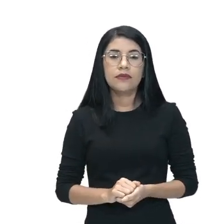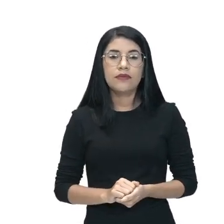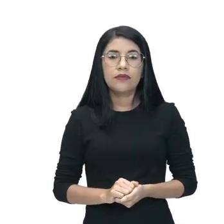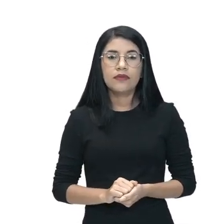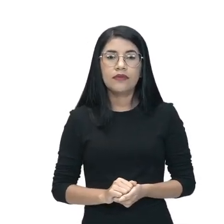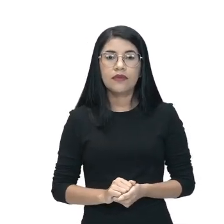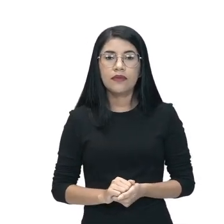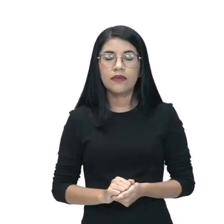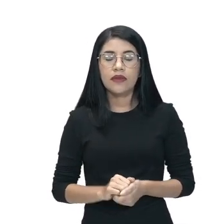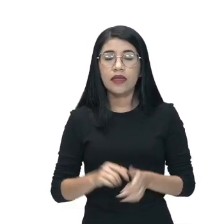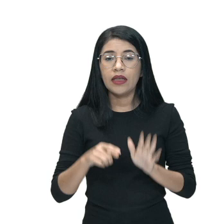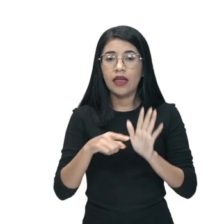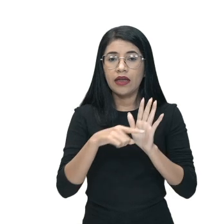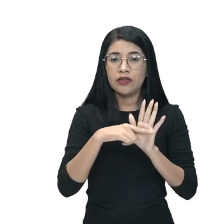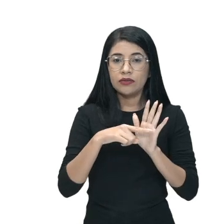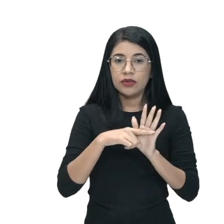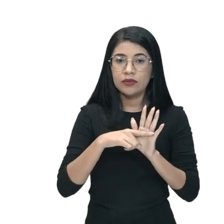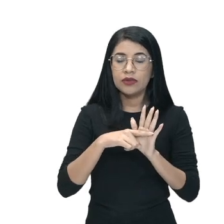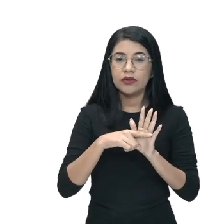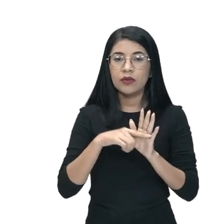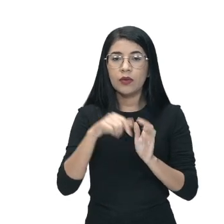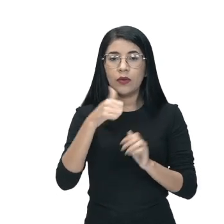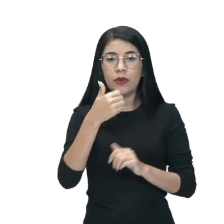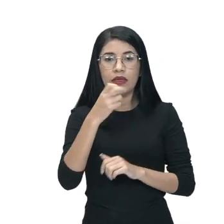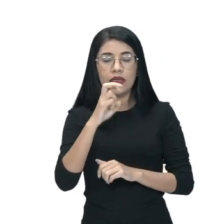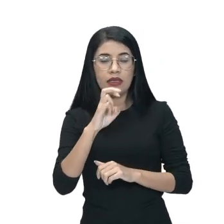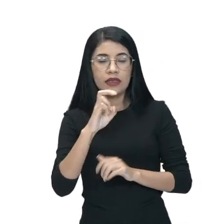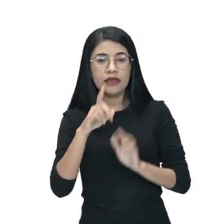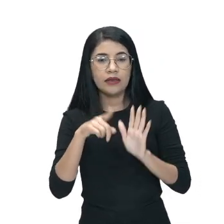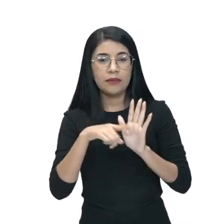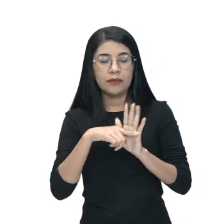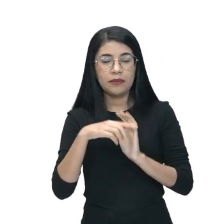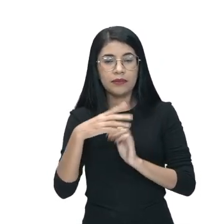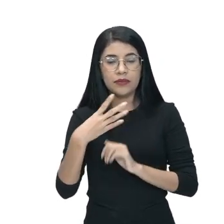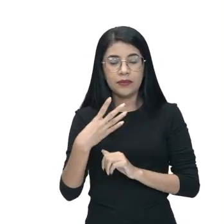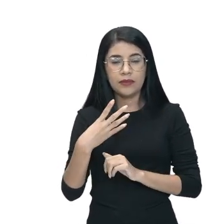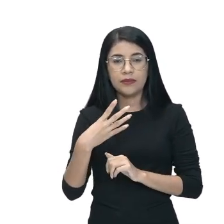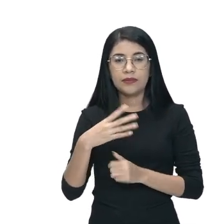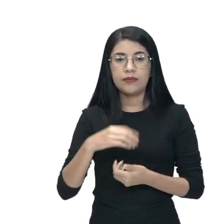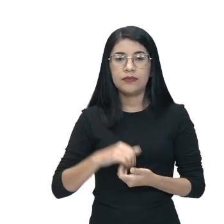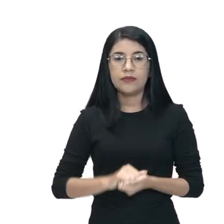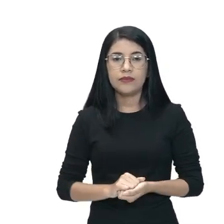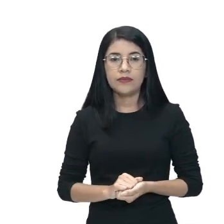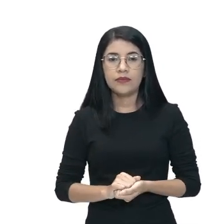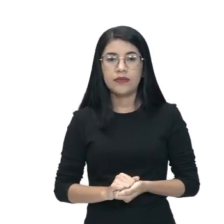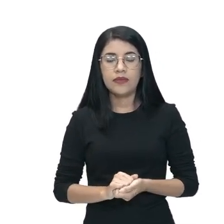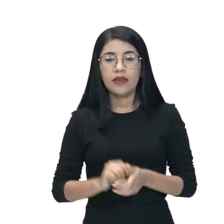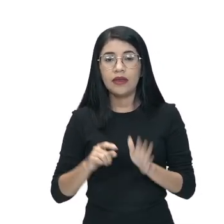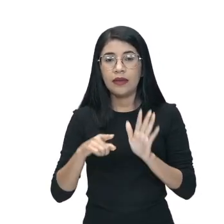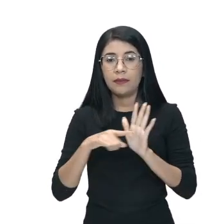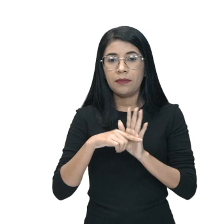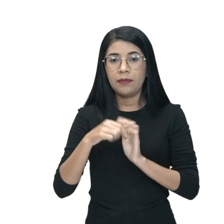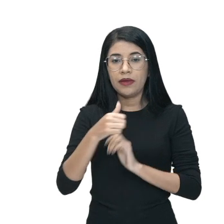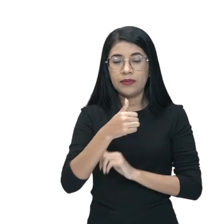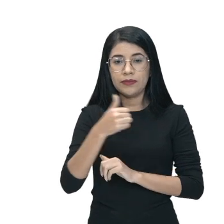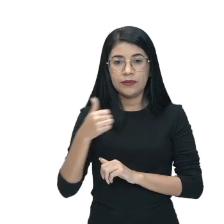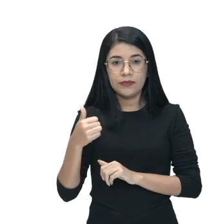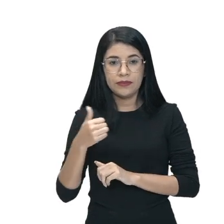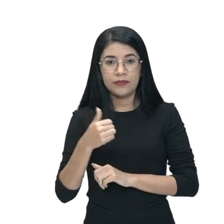e diminuir os expoentes. Menos 15 menos menos 4 é menos 11.